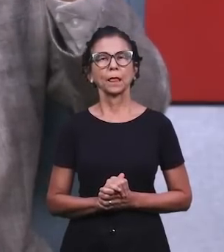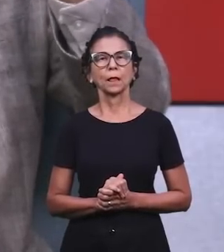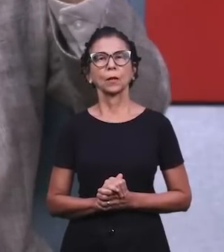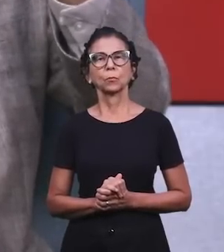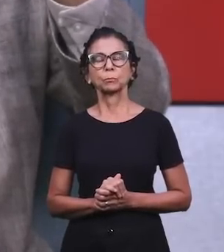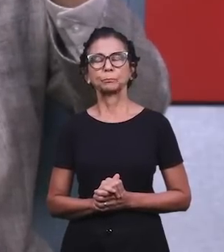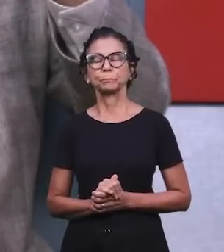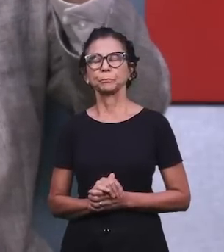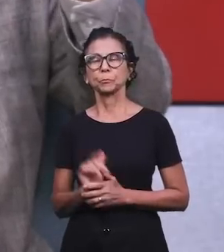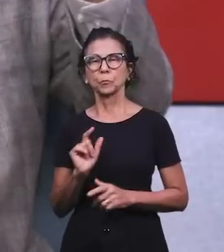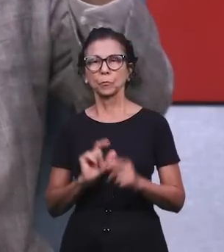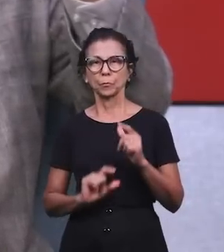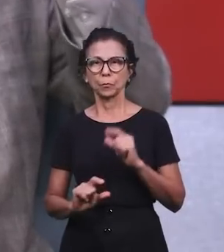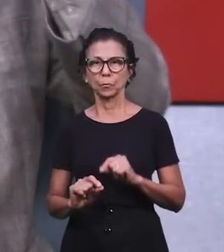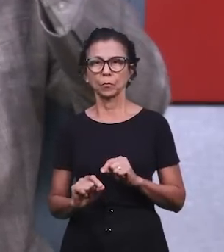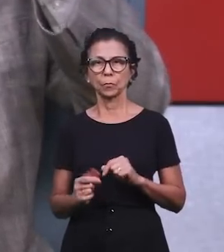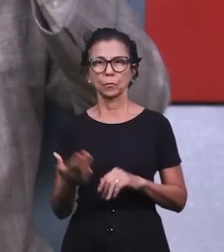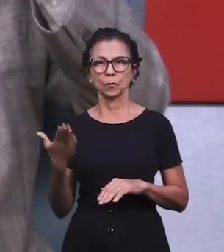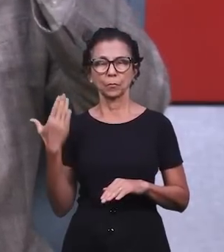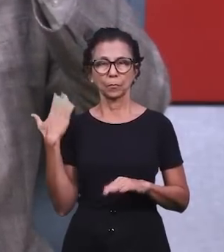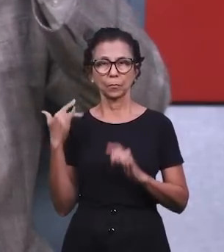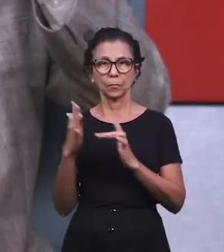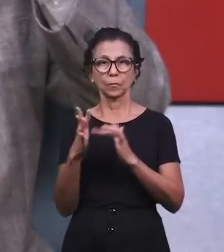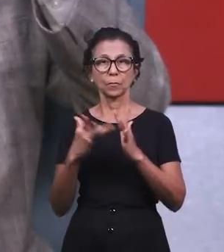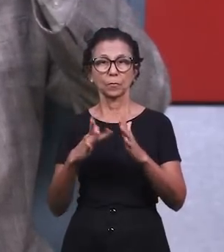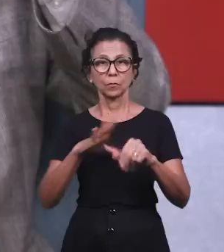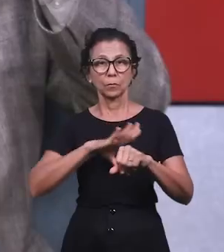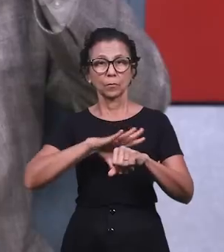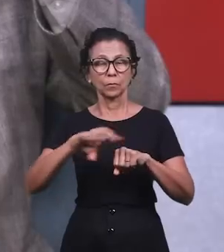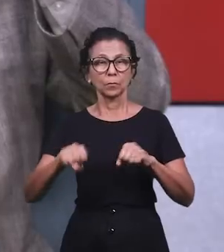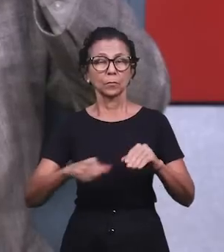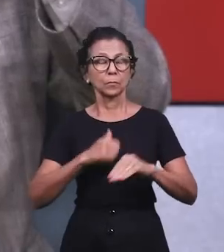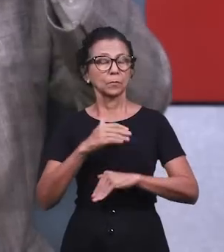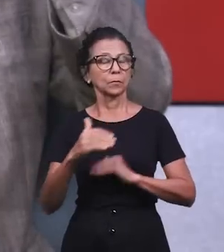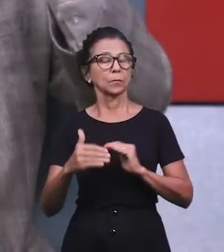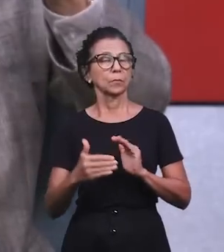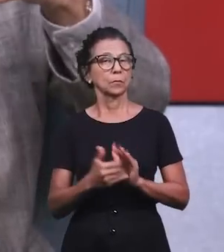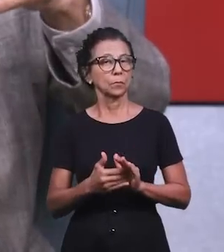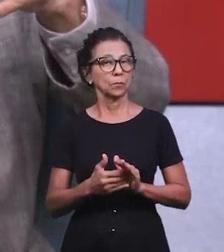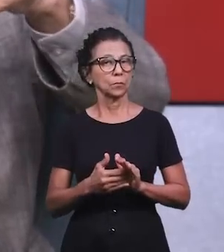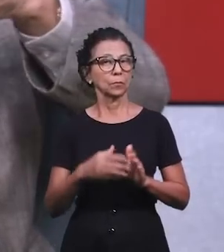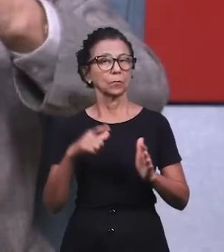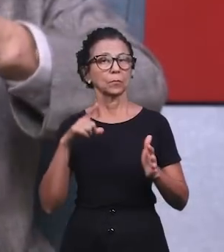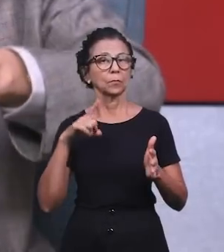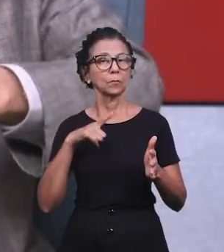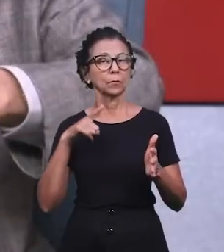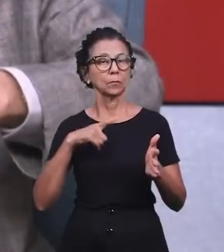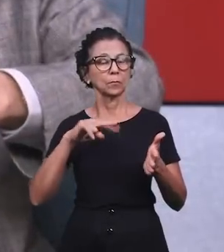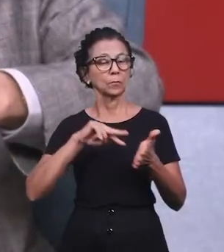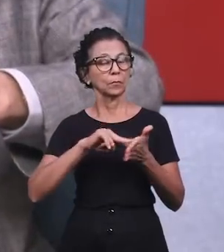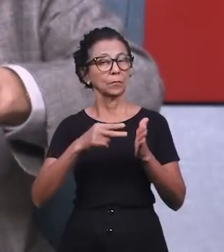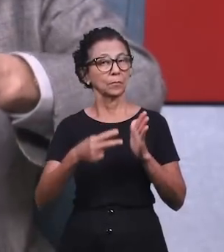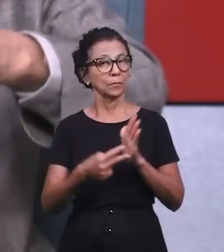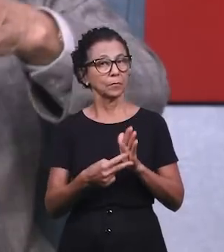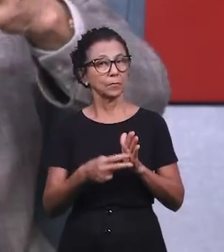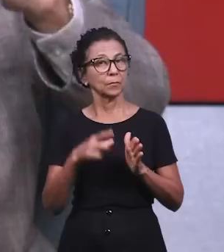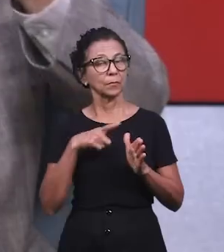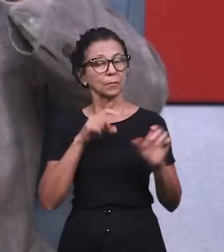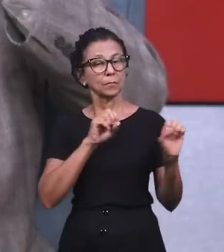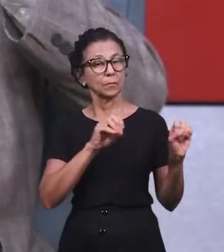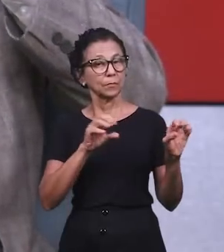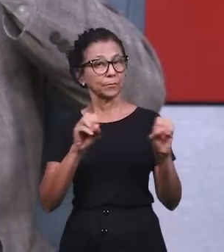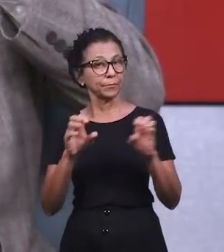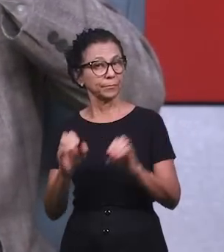um significado de ensino para a igreja. Porque, claro, que